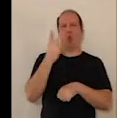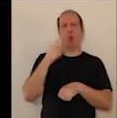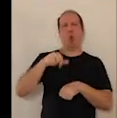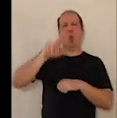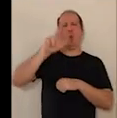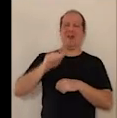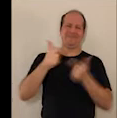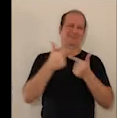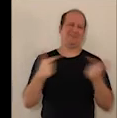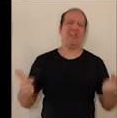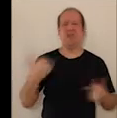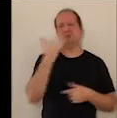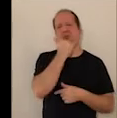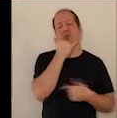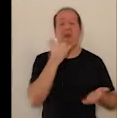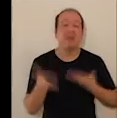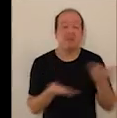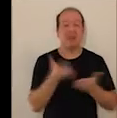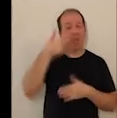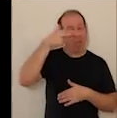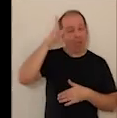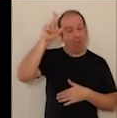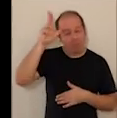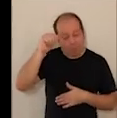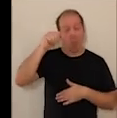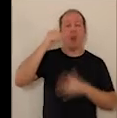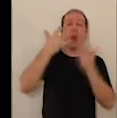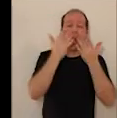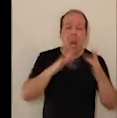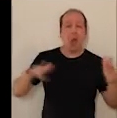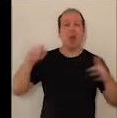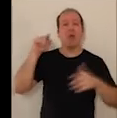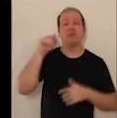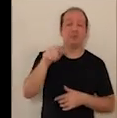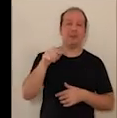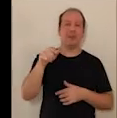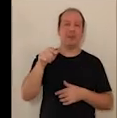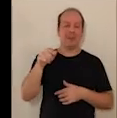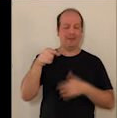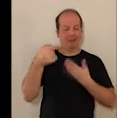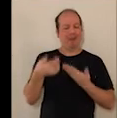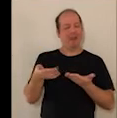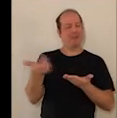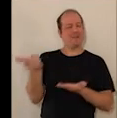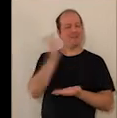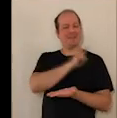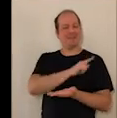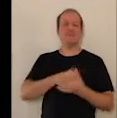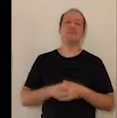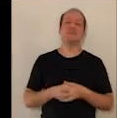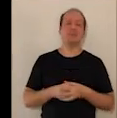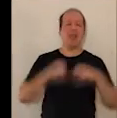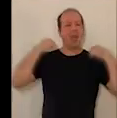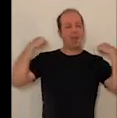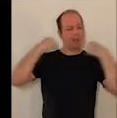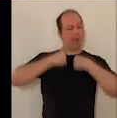rico, terei criadagem, gôndolas, cavalos, talheres de prata e você, honra. Agora vista a tua